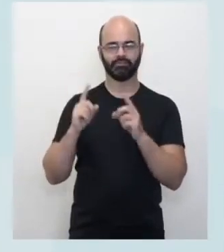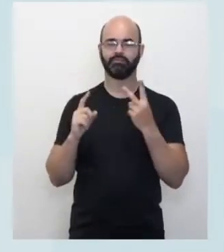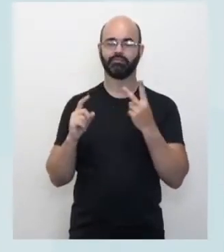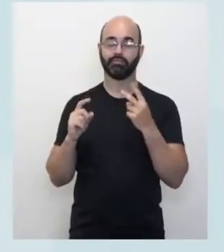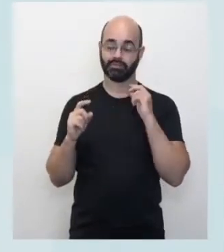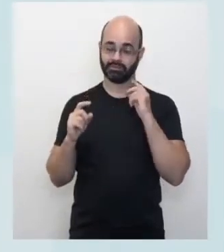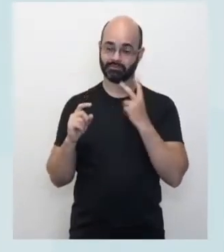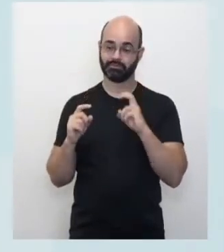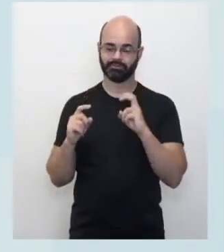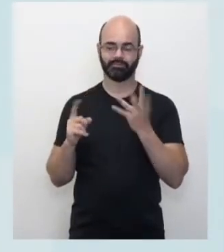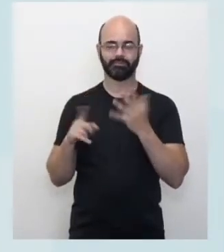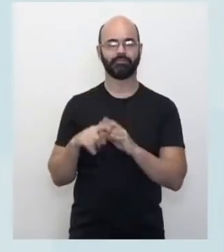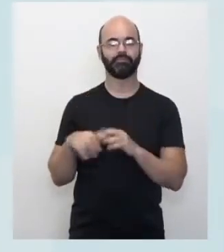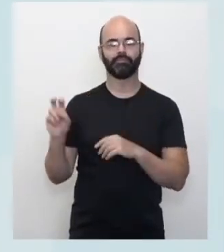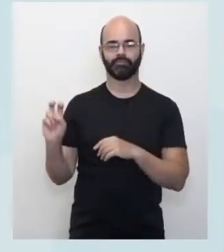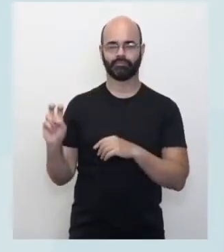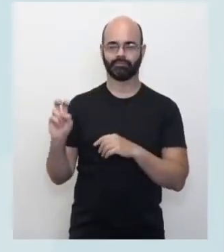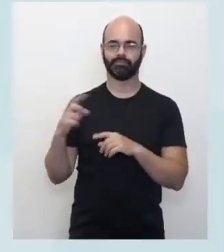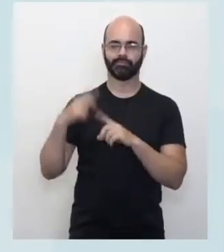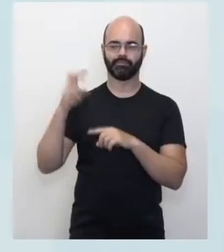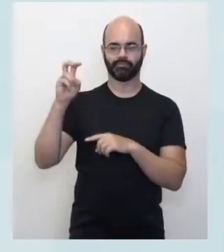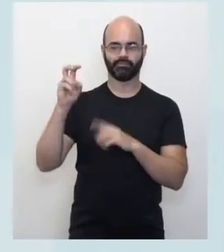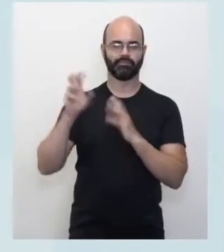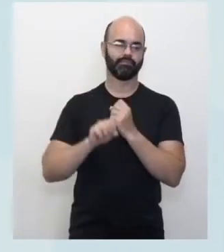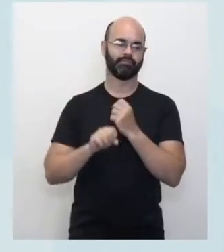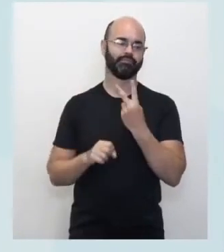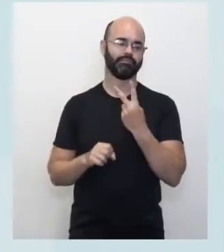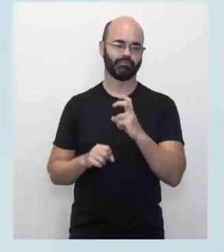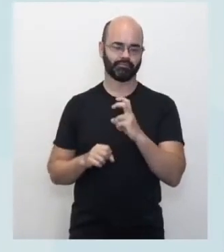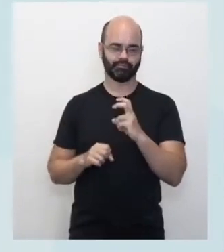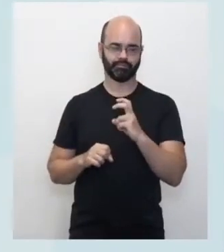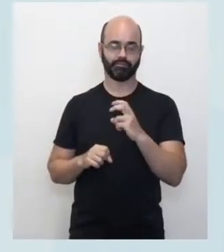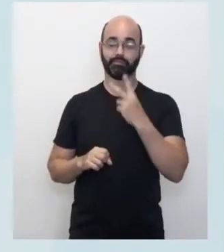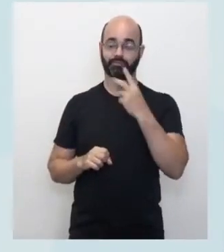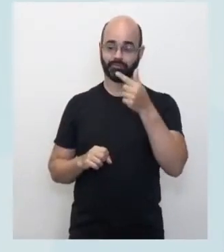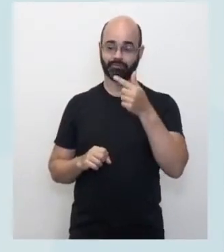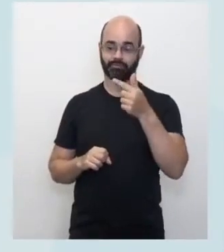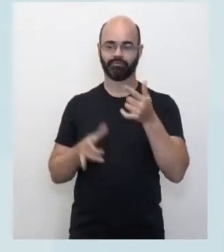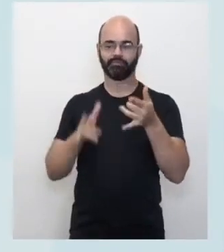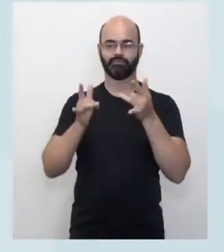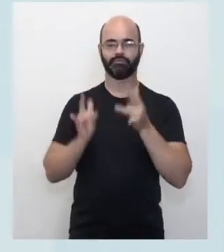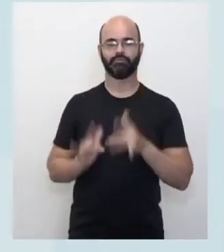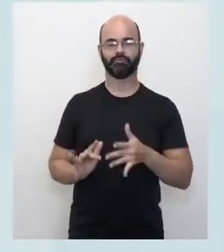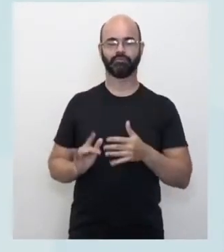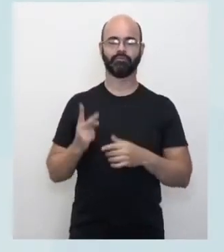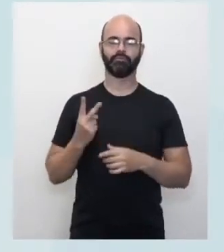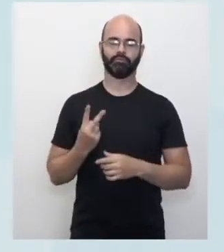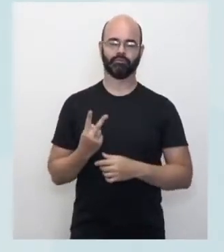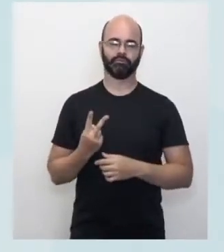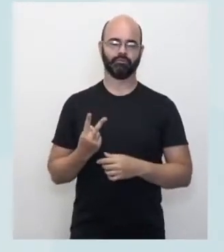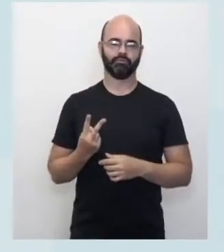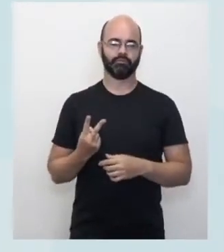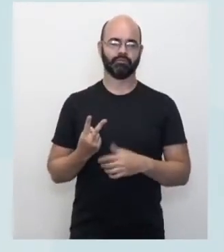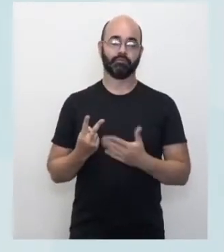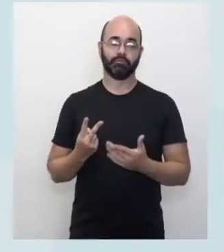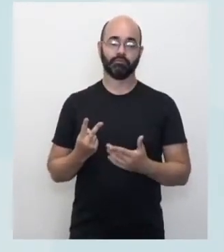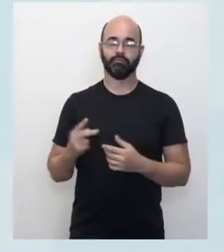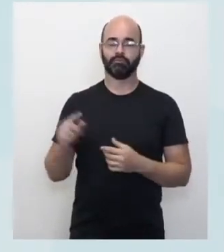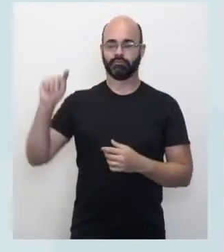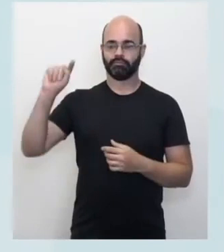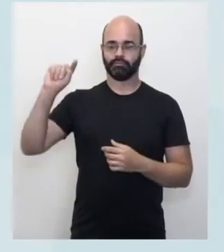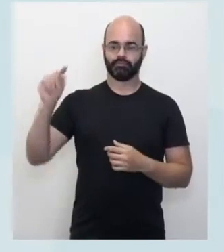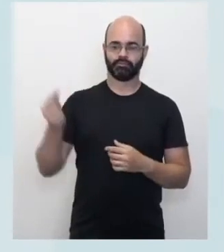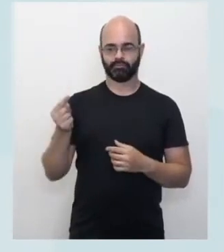vezes 5, 25. Para chegar no 27 sobram 2. Coloco a vírgula para ir para a